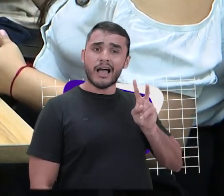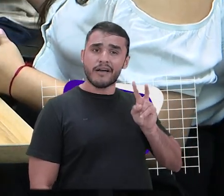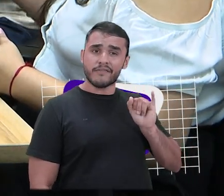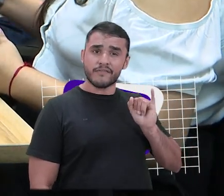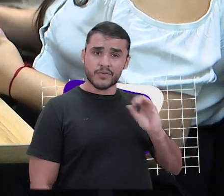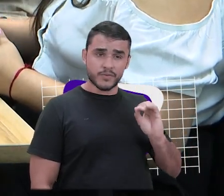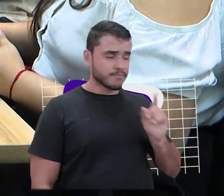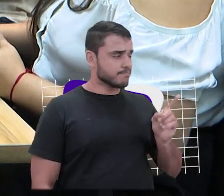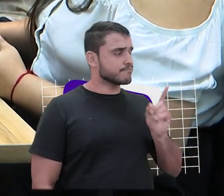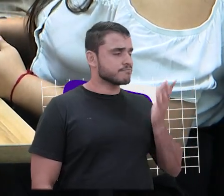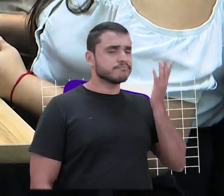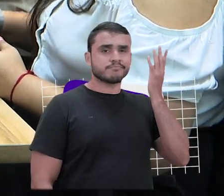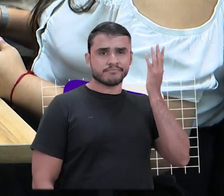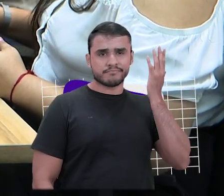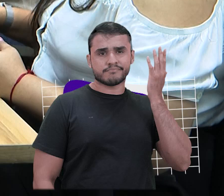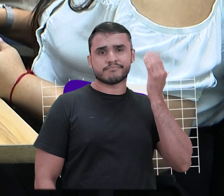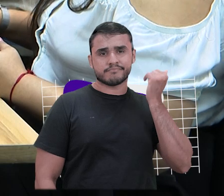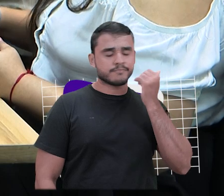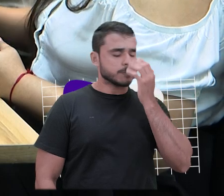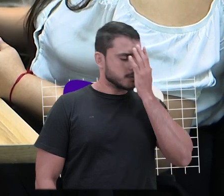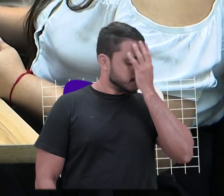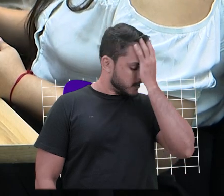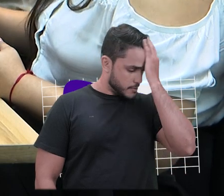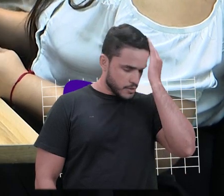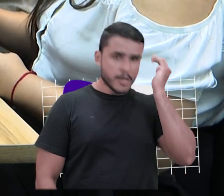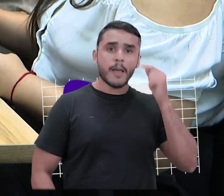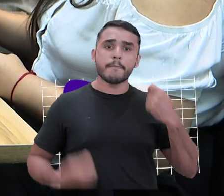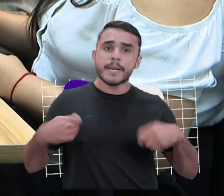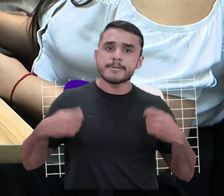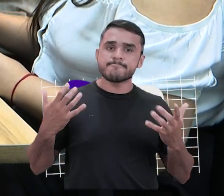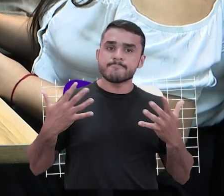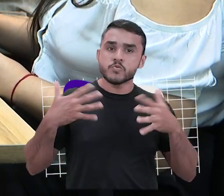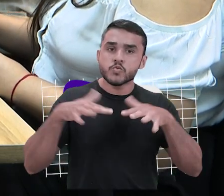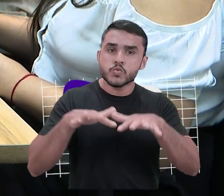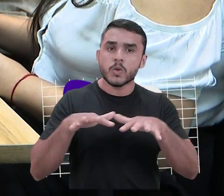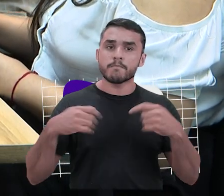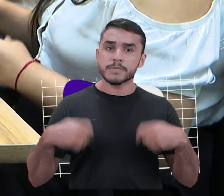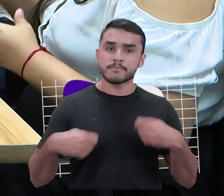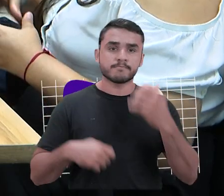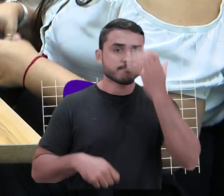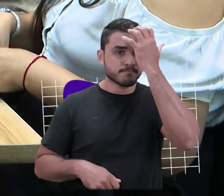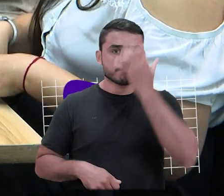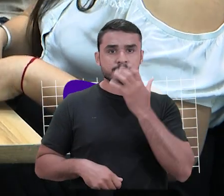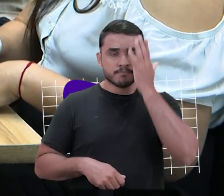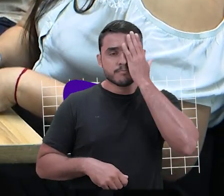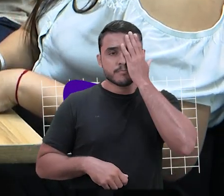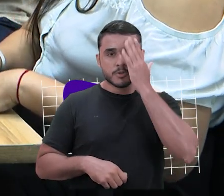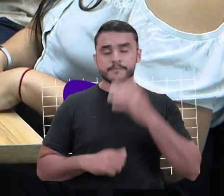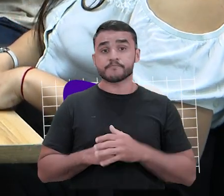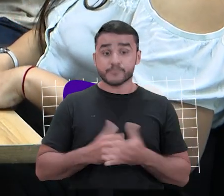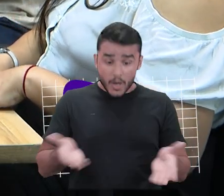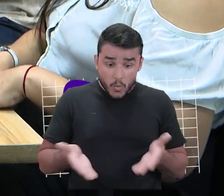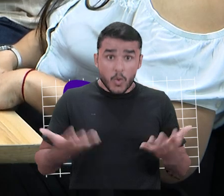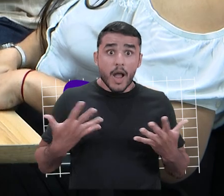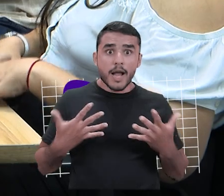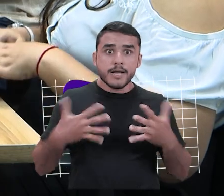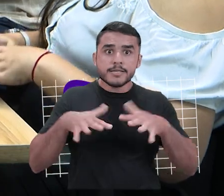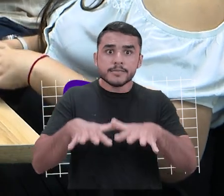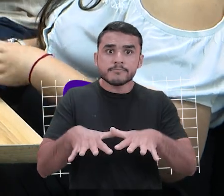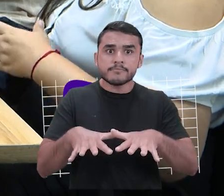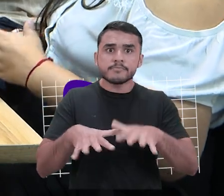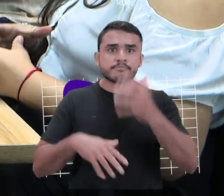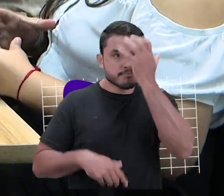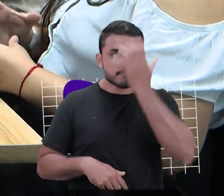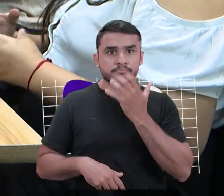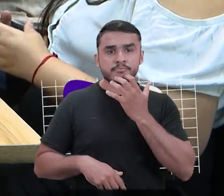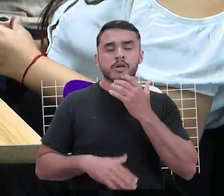até conversou, né, Sábio? Sobre essa parte da inclusão que se tá tendo agora. Então, assim,